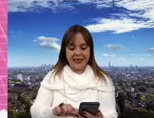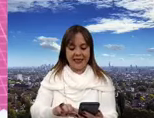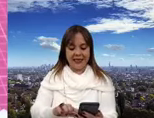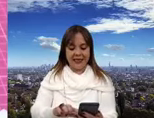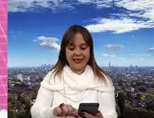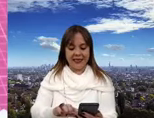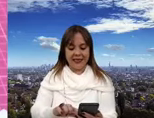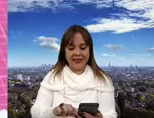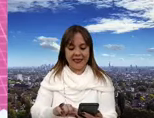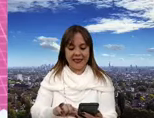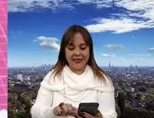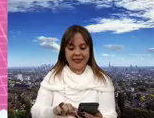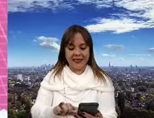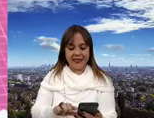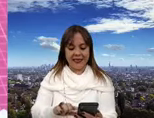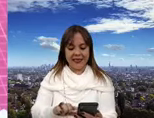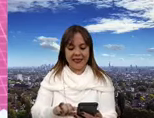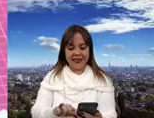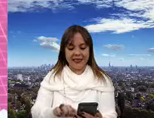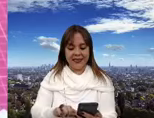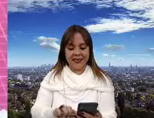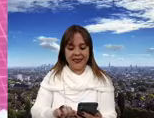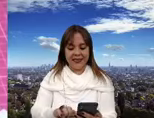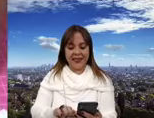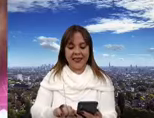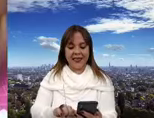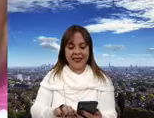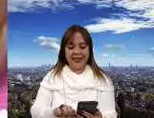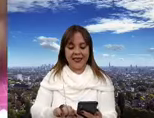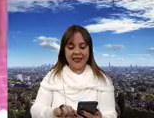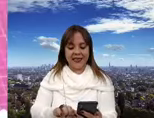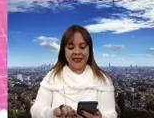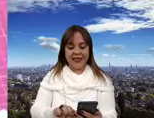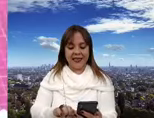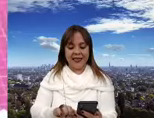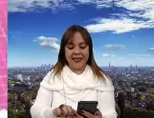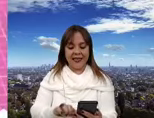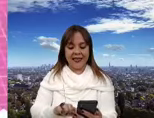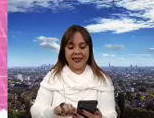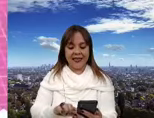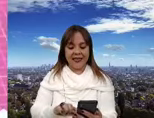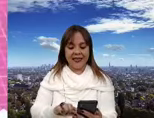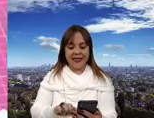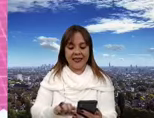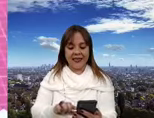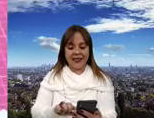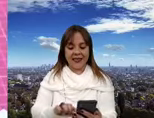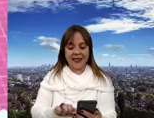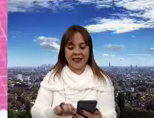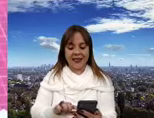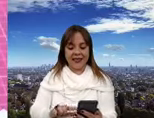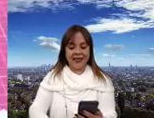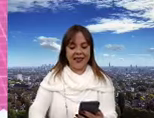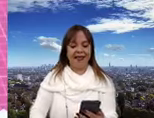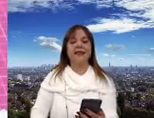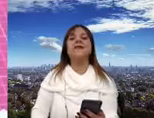gente cortar isso aqui no olho daqui a pouco, né? Aí eu já trouxe o cortado aqui meu, o meu é pretinho, né, nessa